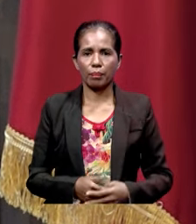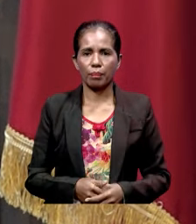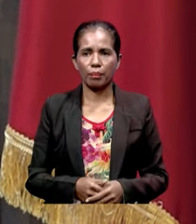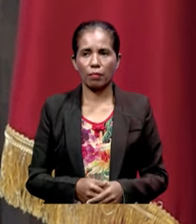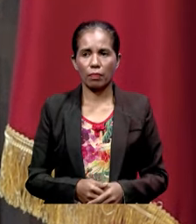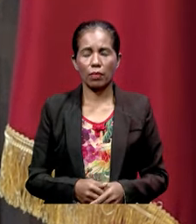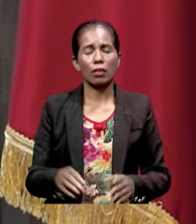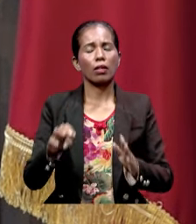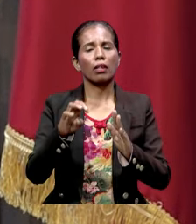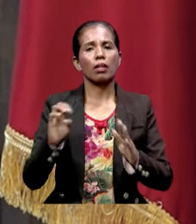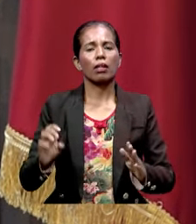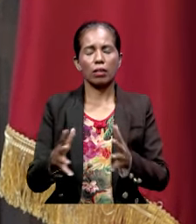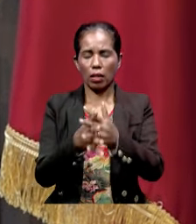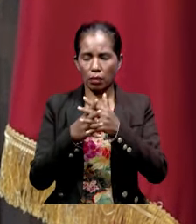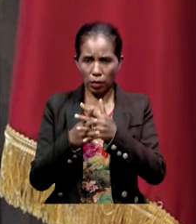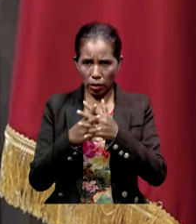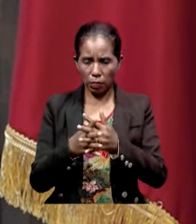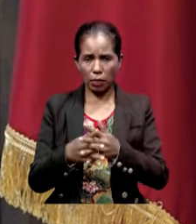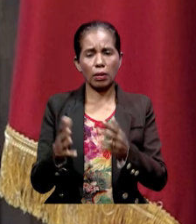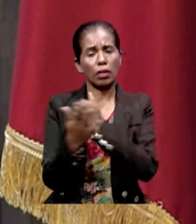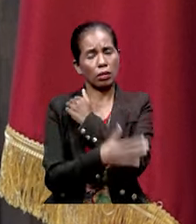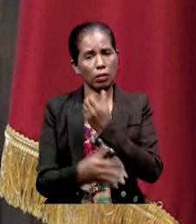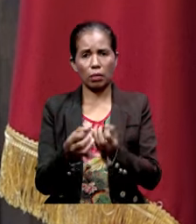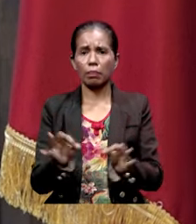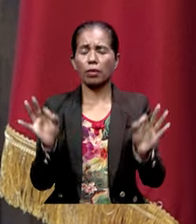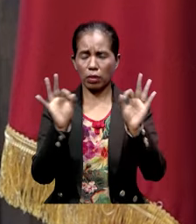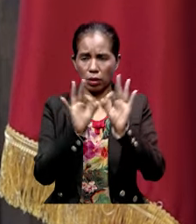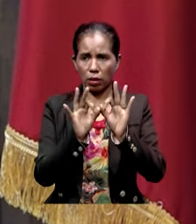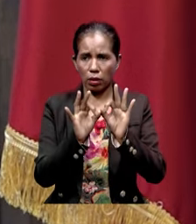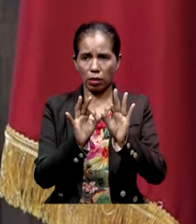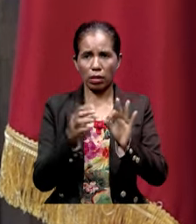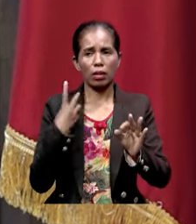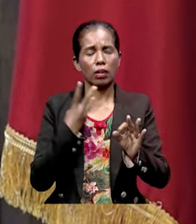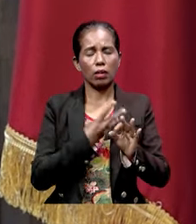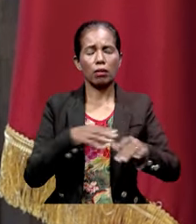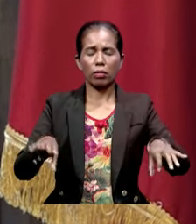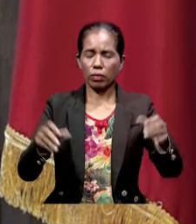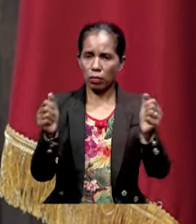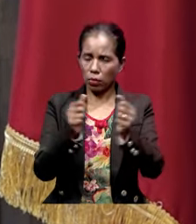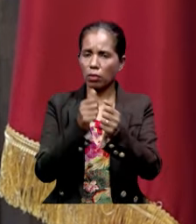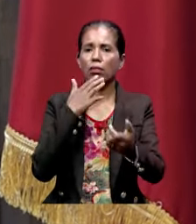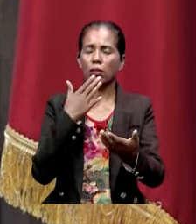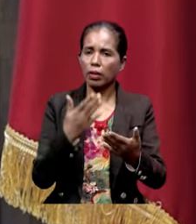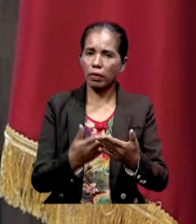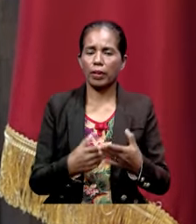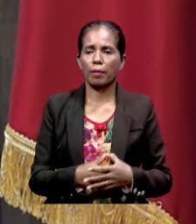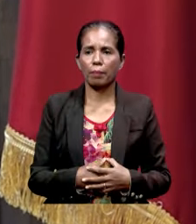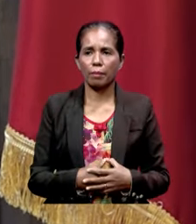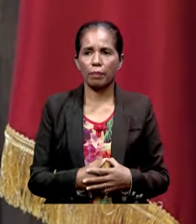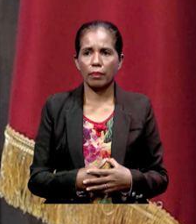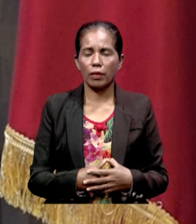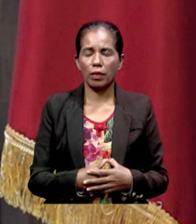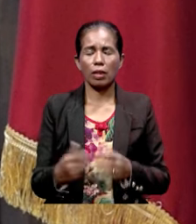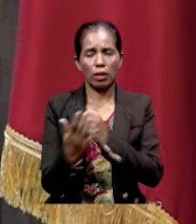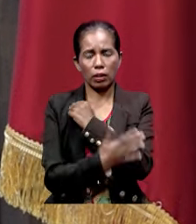Os Estados Unidos são extremamente importantes para as nossas relações bilaterais. É um